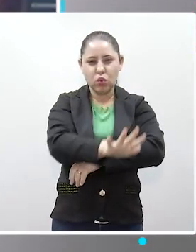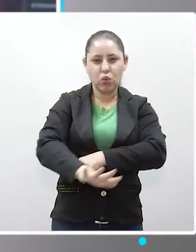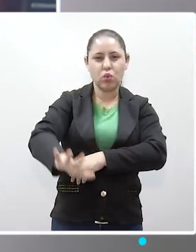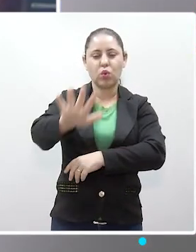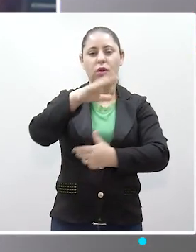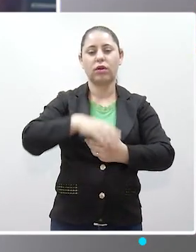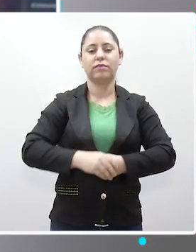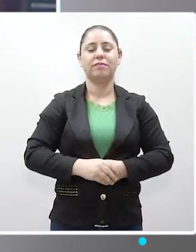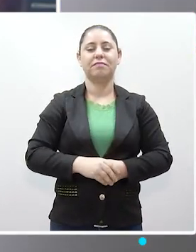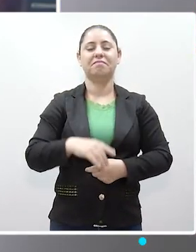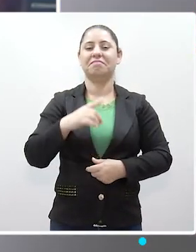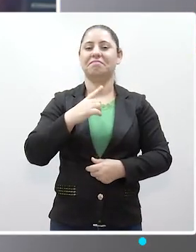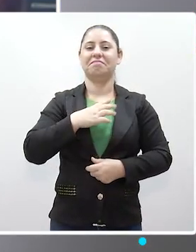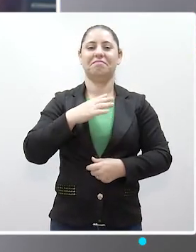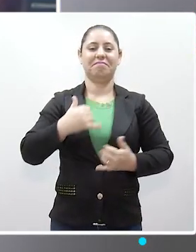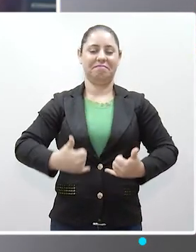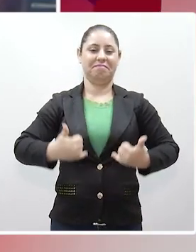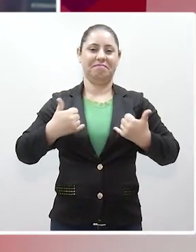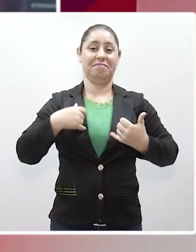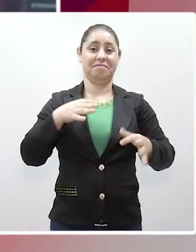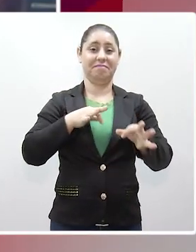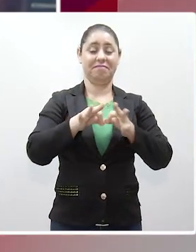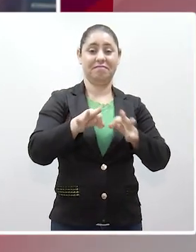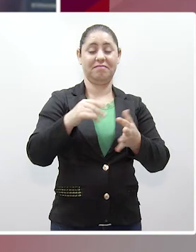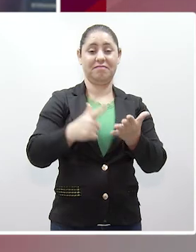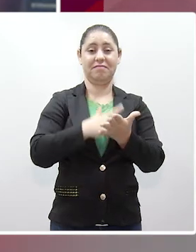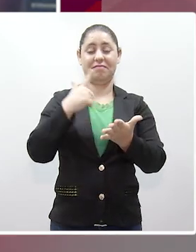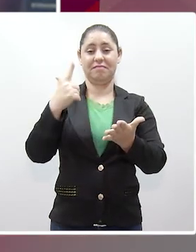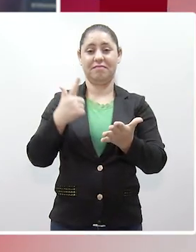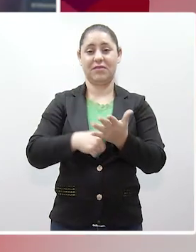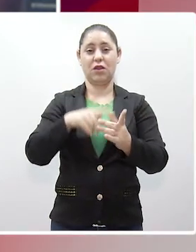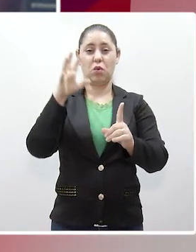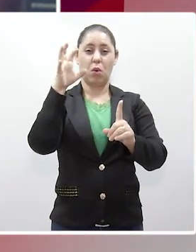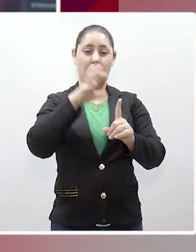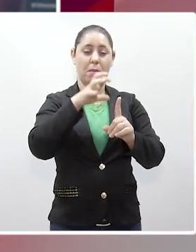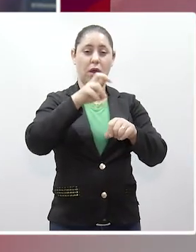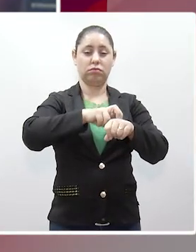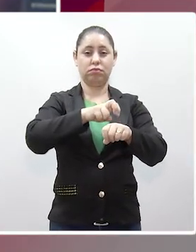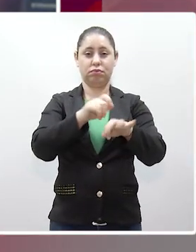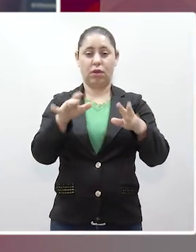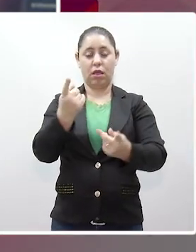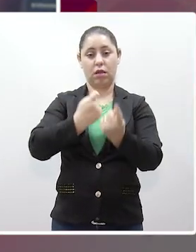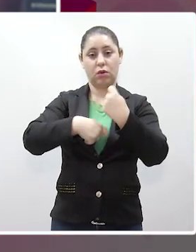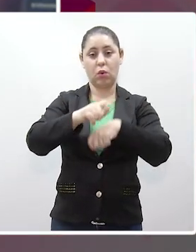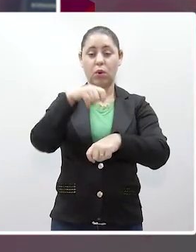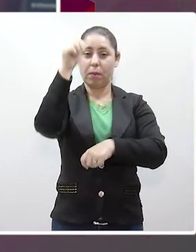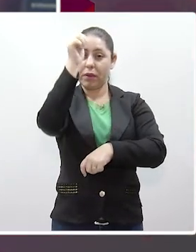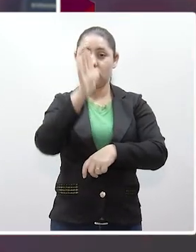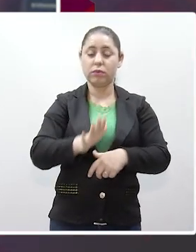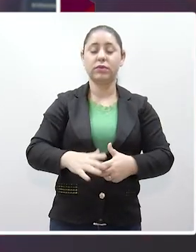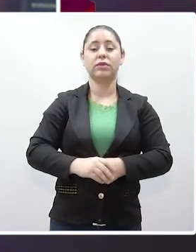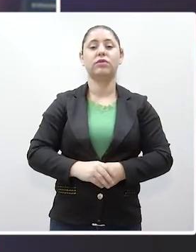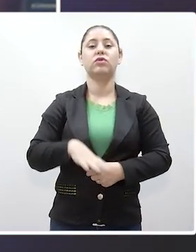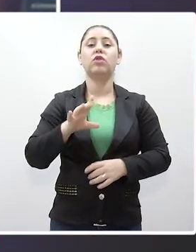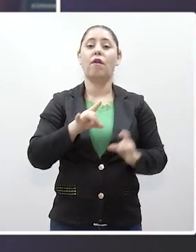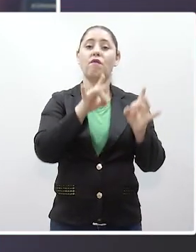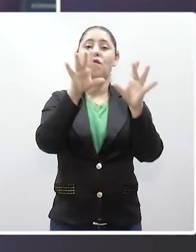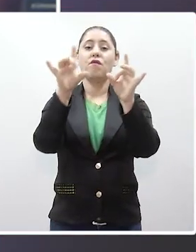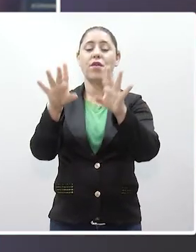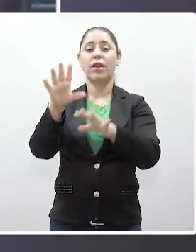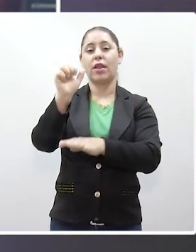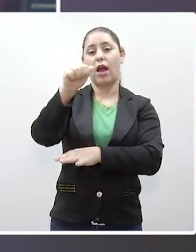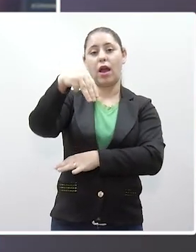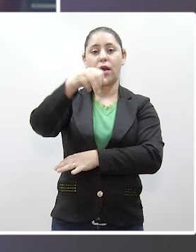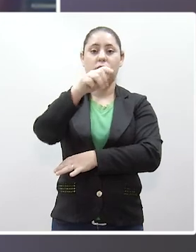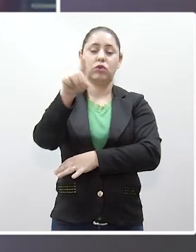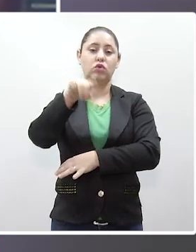inteiro, que eu tive a honra de organizar esse livro, que são justamente os impactos da pandemia na economia brasileira. Já está à venda